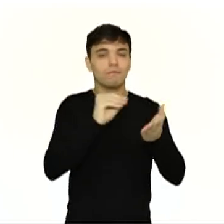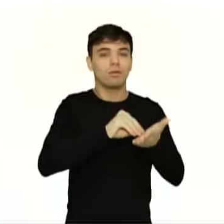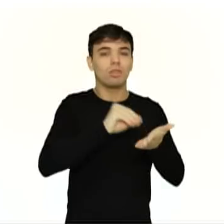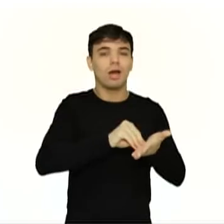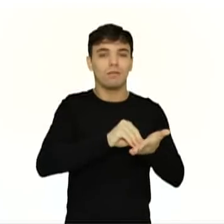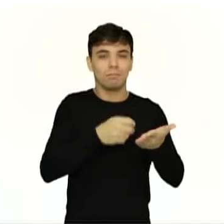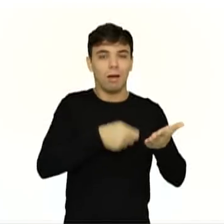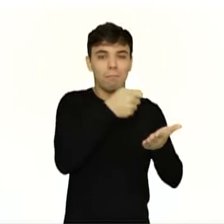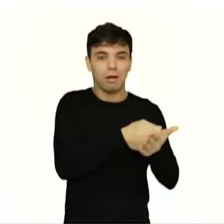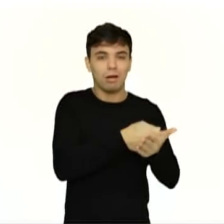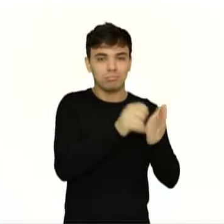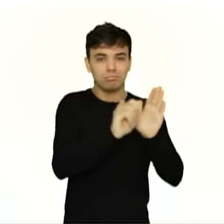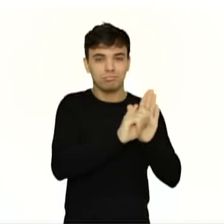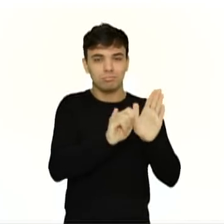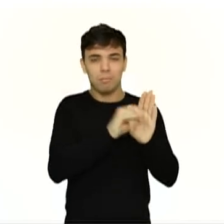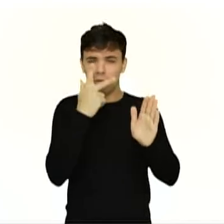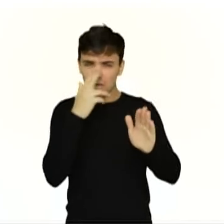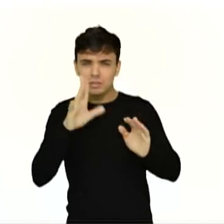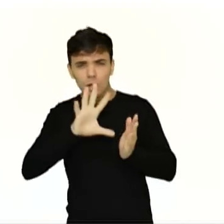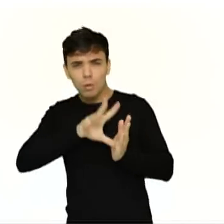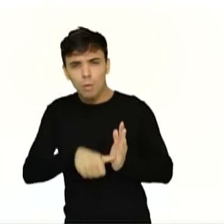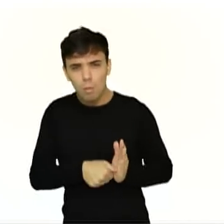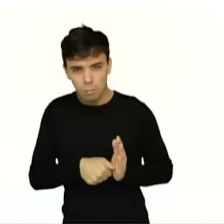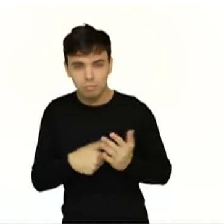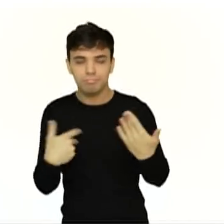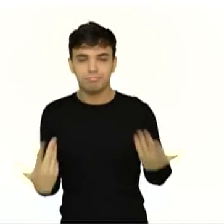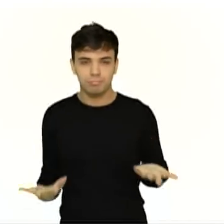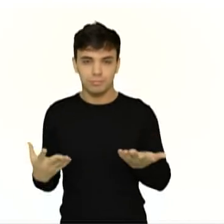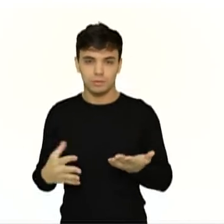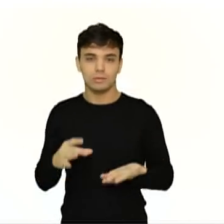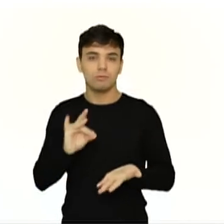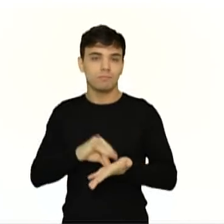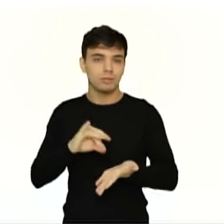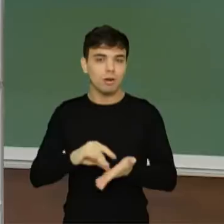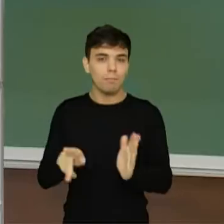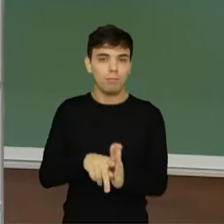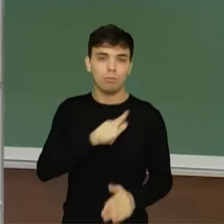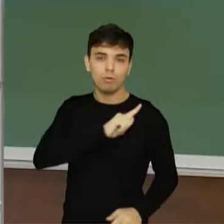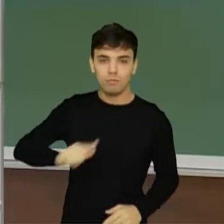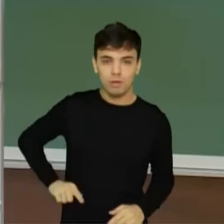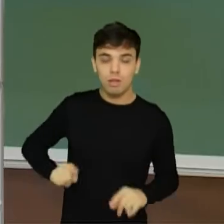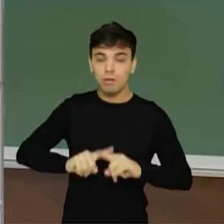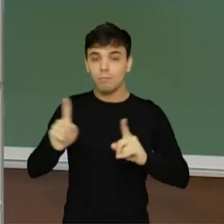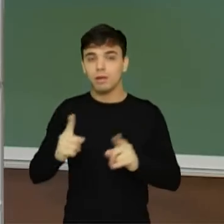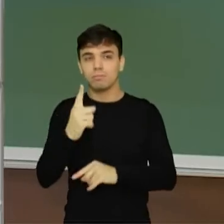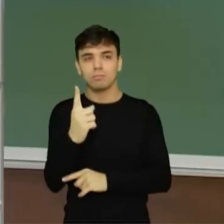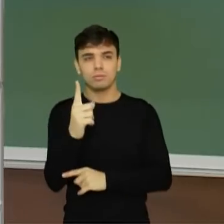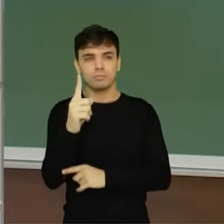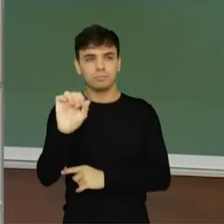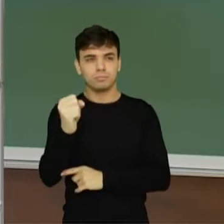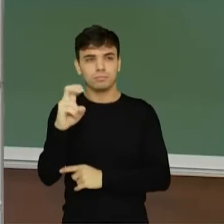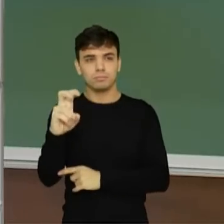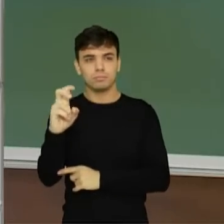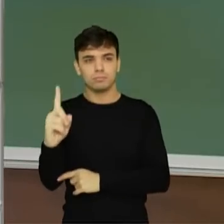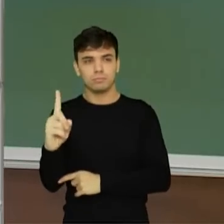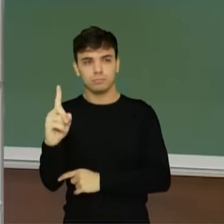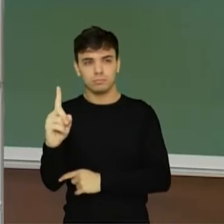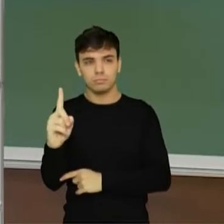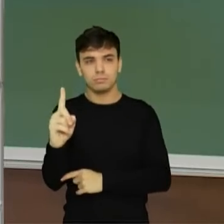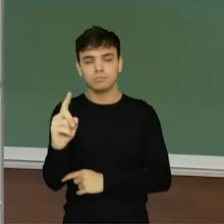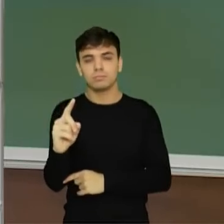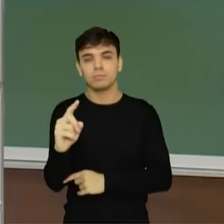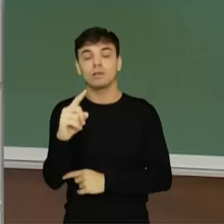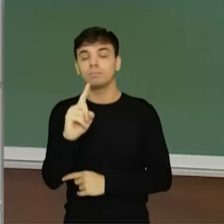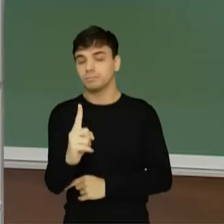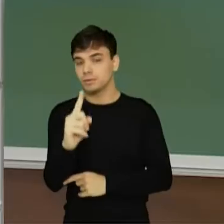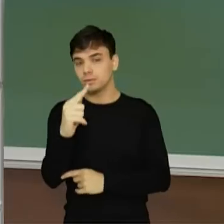que um saque na casa, um roubo oficial pelo governo, certo? Em 1751, estava estabelecido que o Brasil